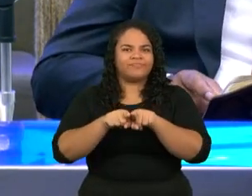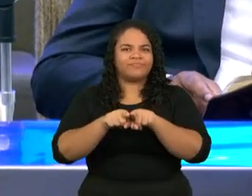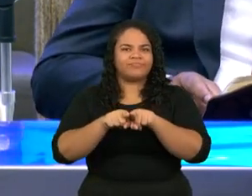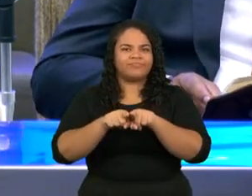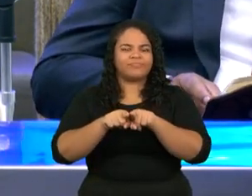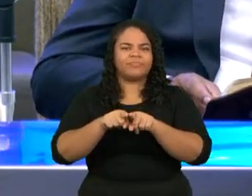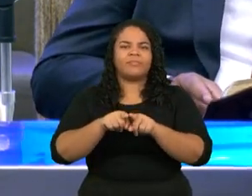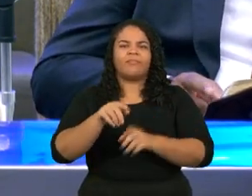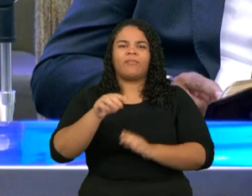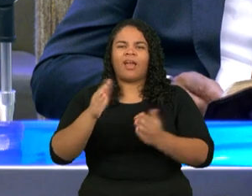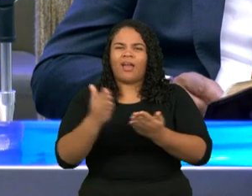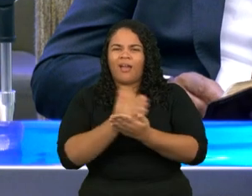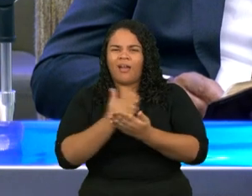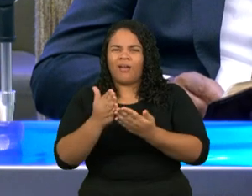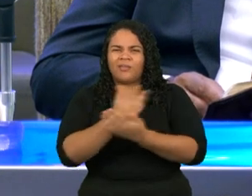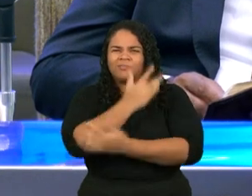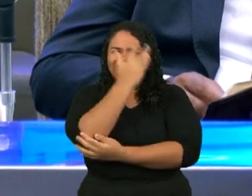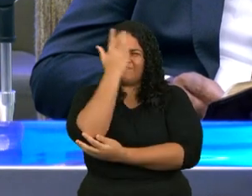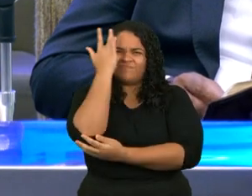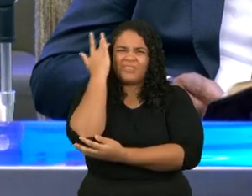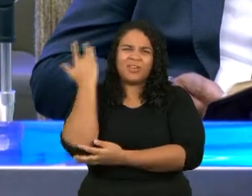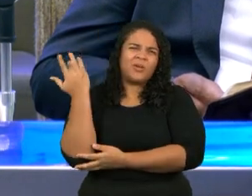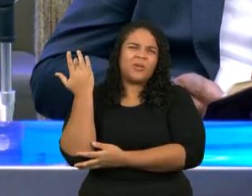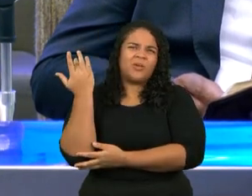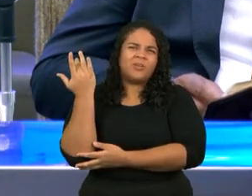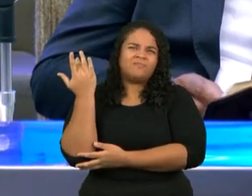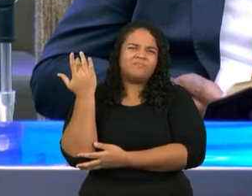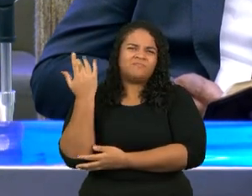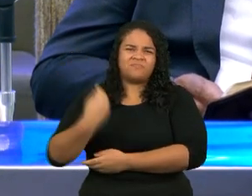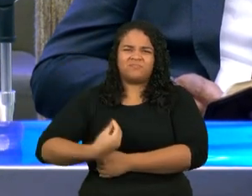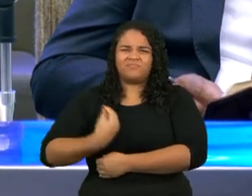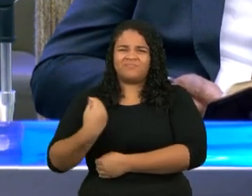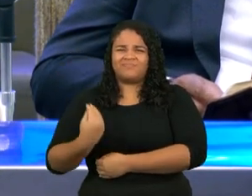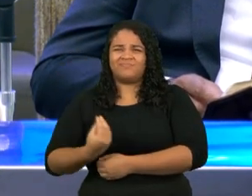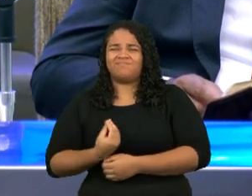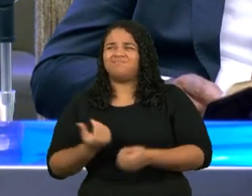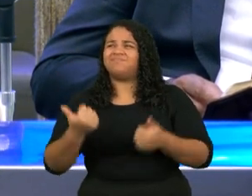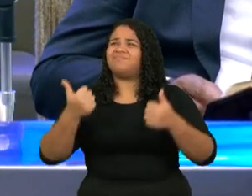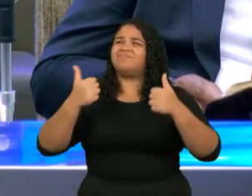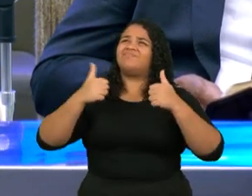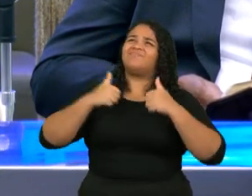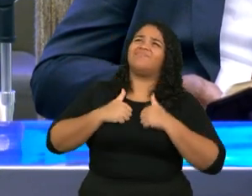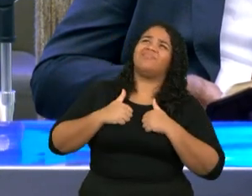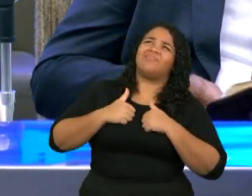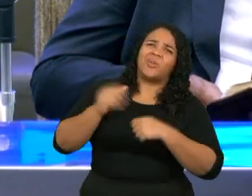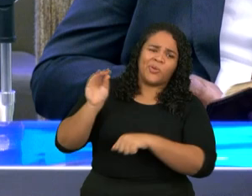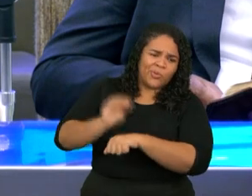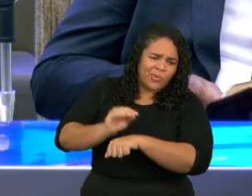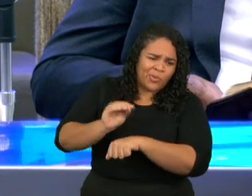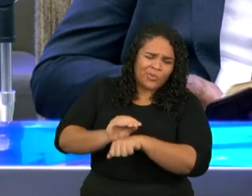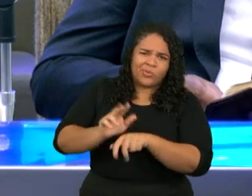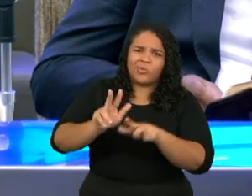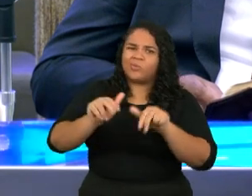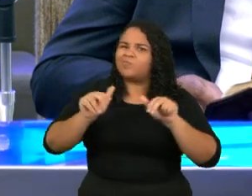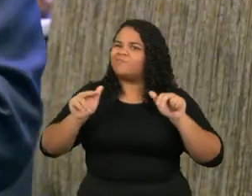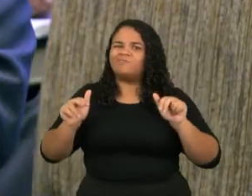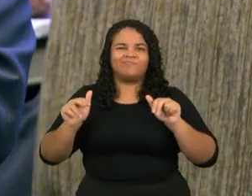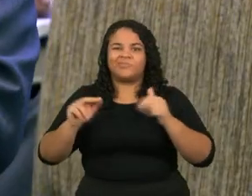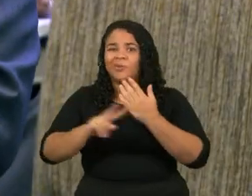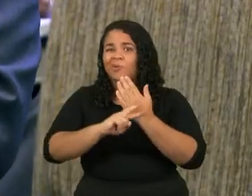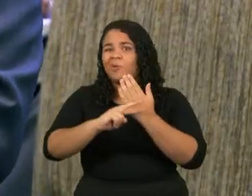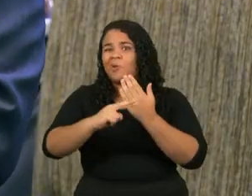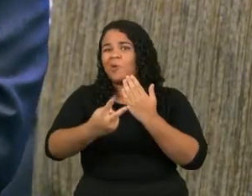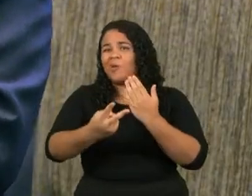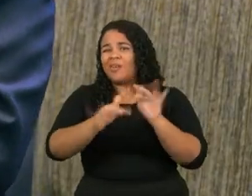prejuízos na sua família porque quando deixamos de cuidar de velar